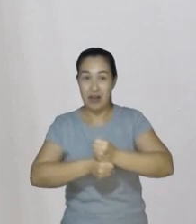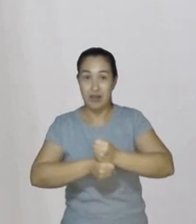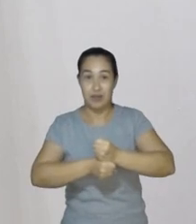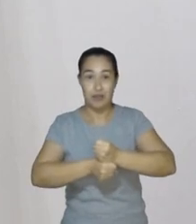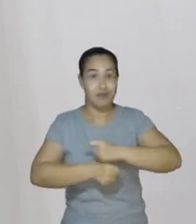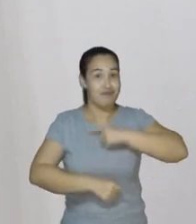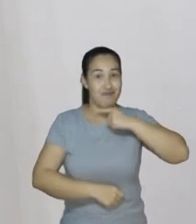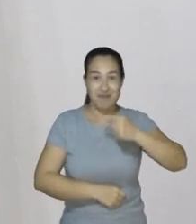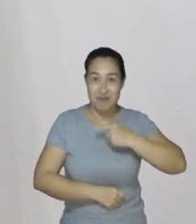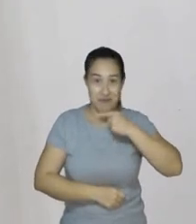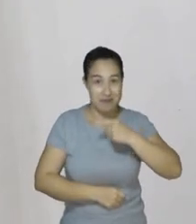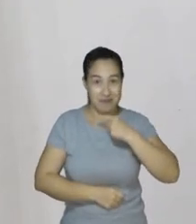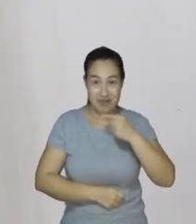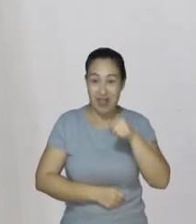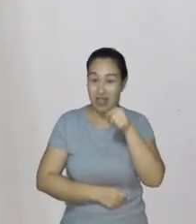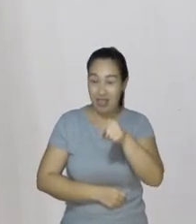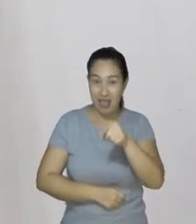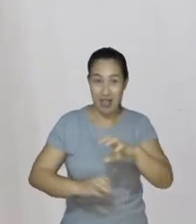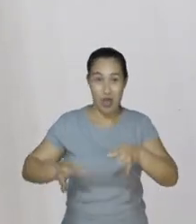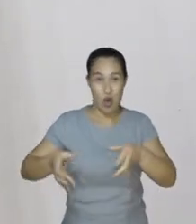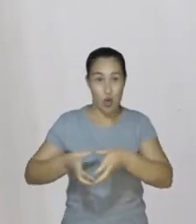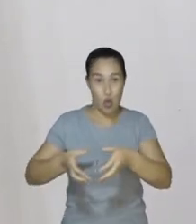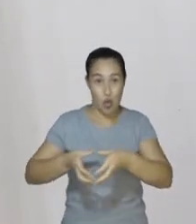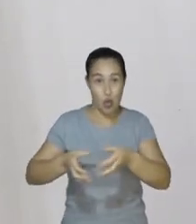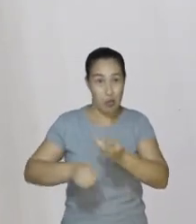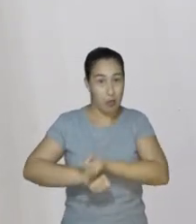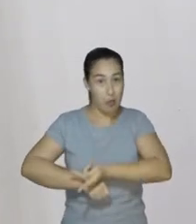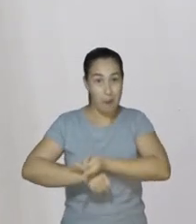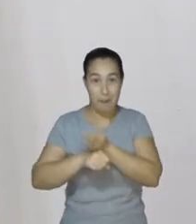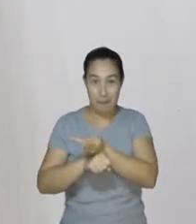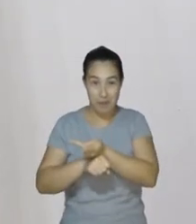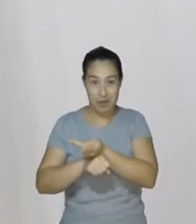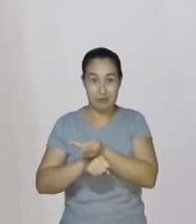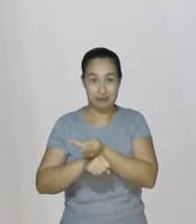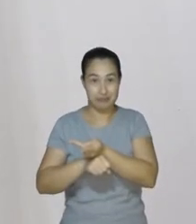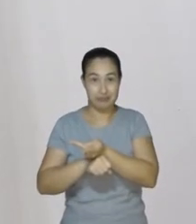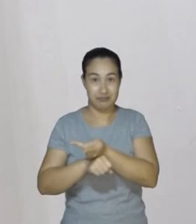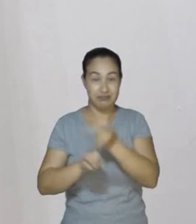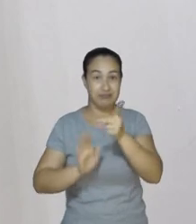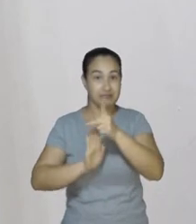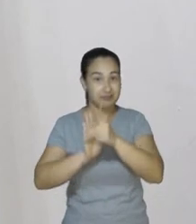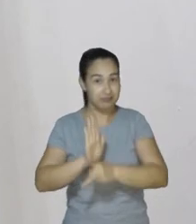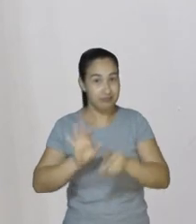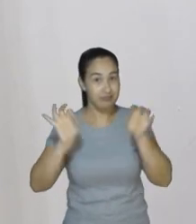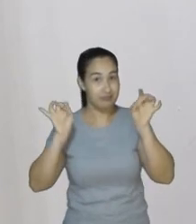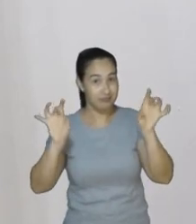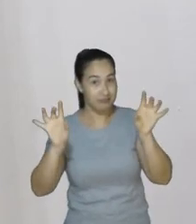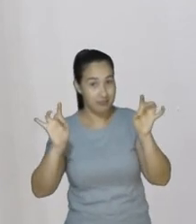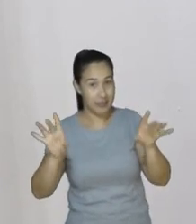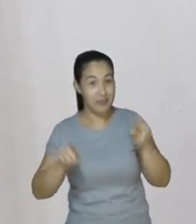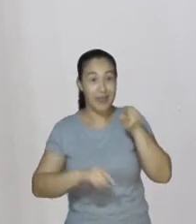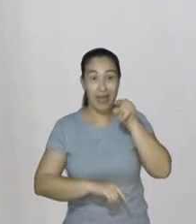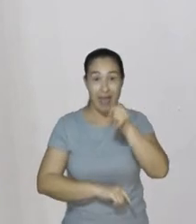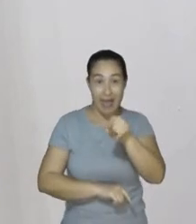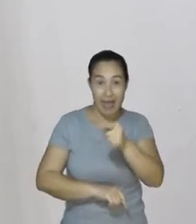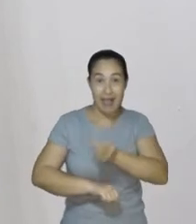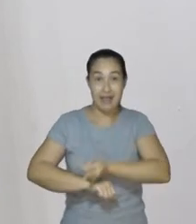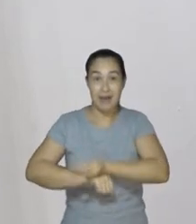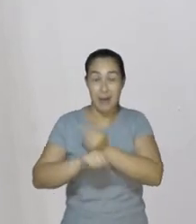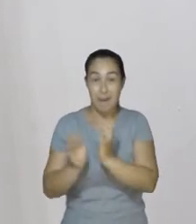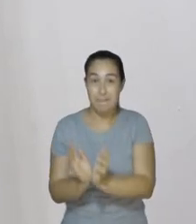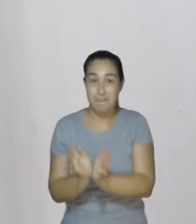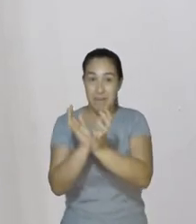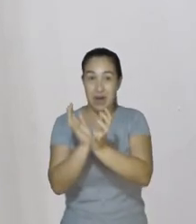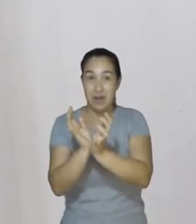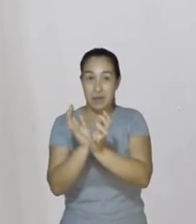for nesta categoria premiada, na categoria de projetos especiais, esse troféu vai para outra